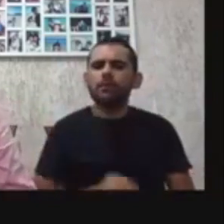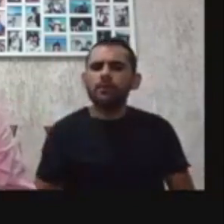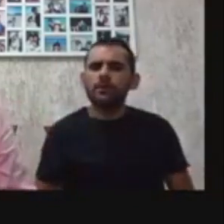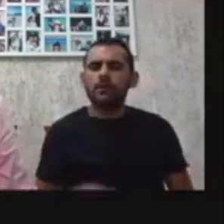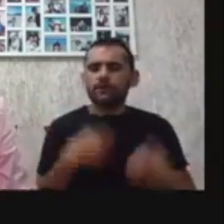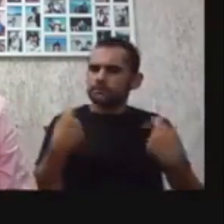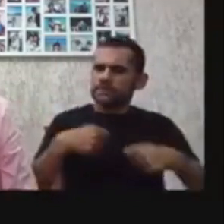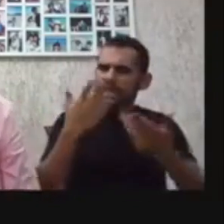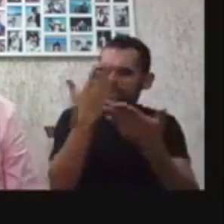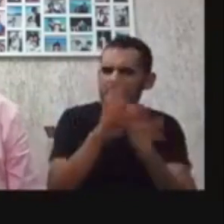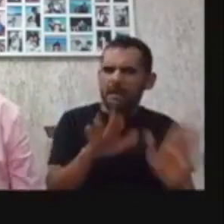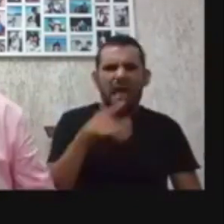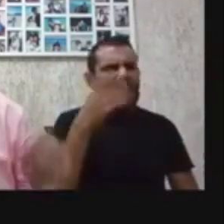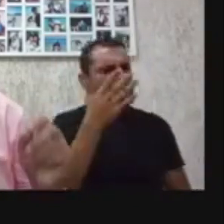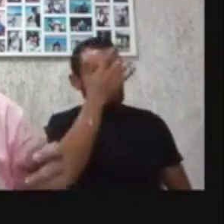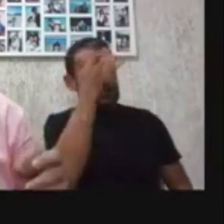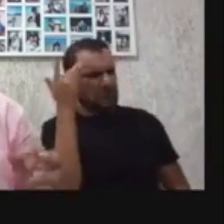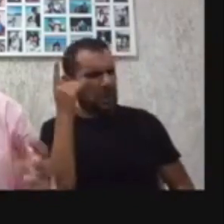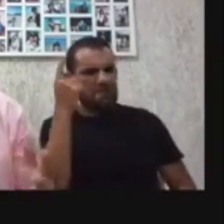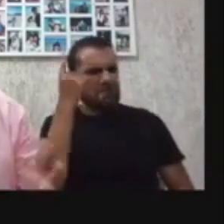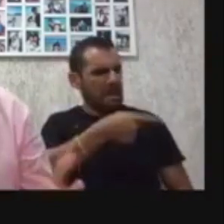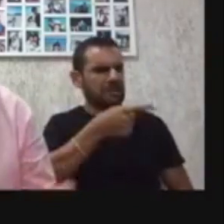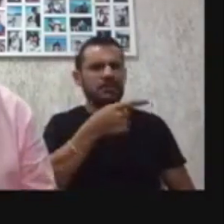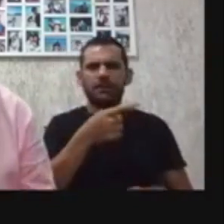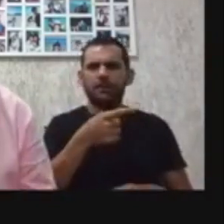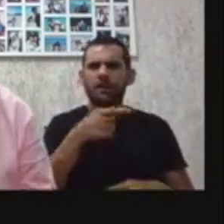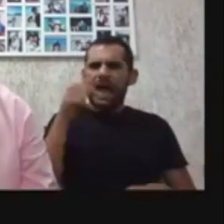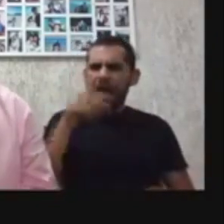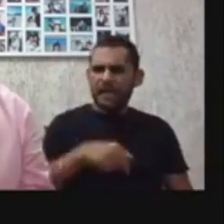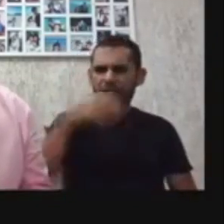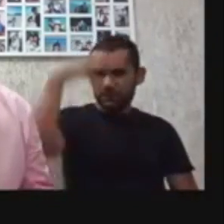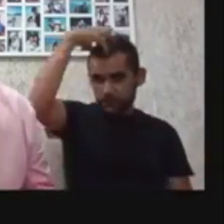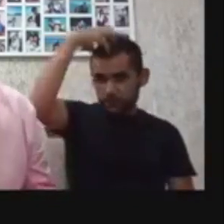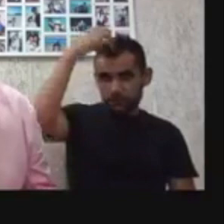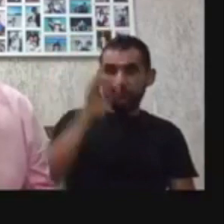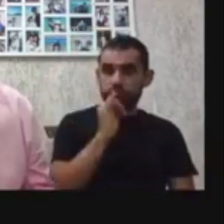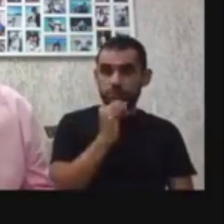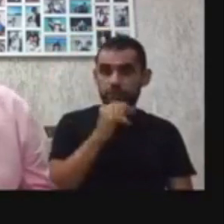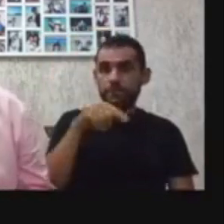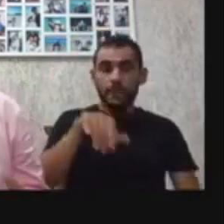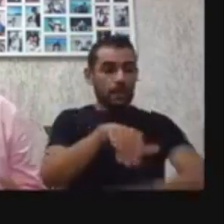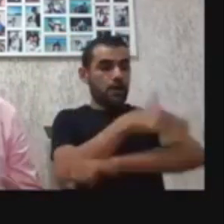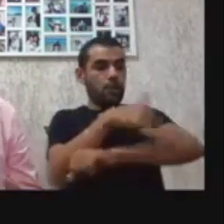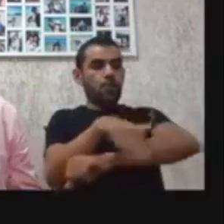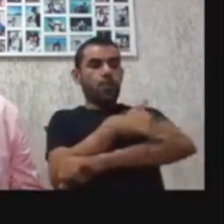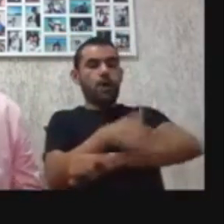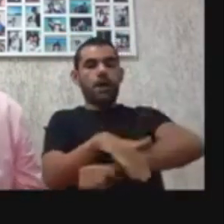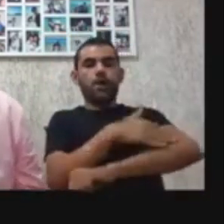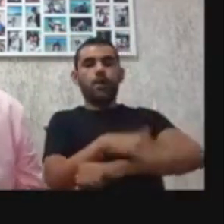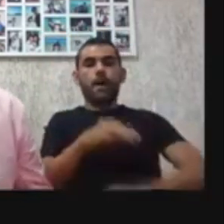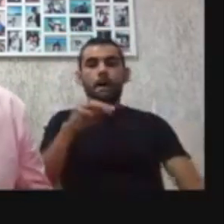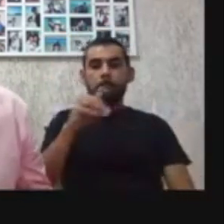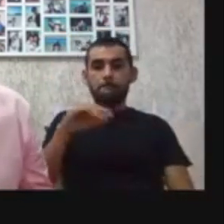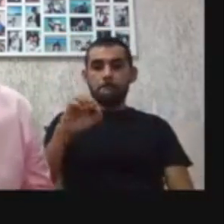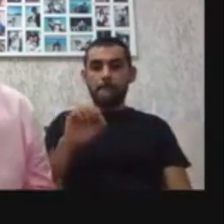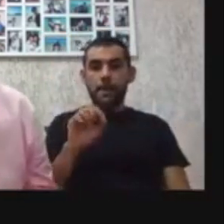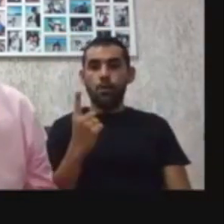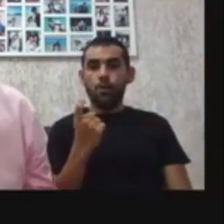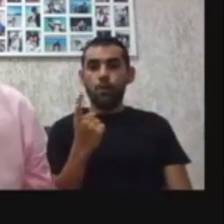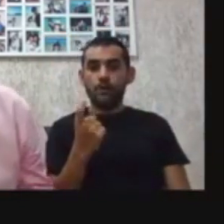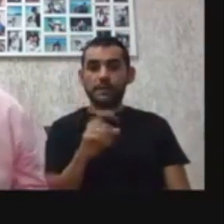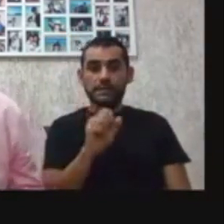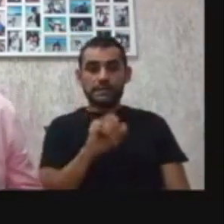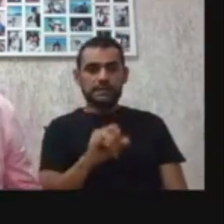parar com esse negócio que fulano é isso, que fulano que manda. Aqui em São João del Rei, se você pegar uma rua e colocar ela mão única, se um